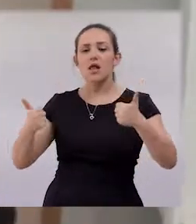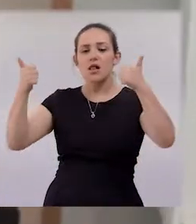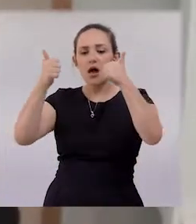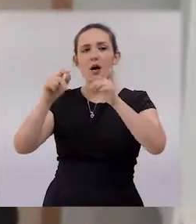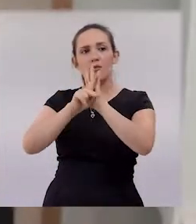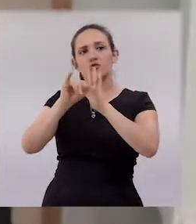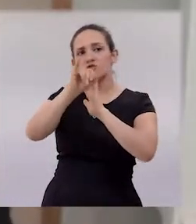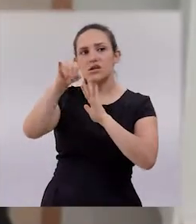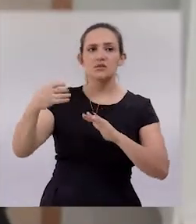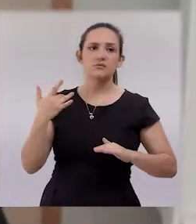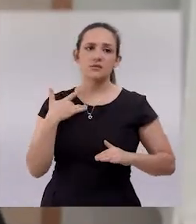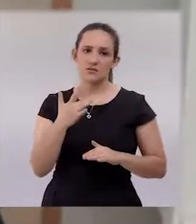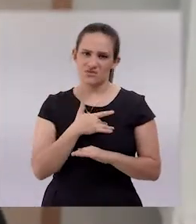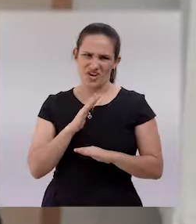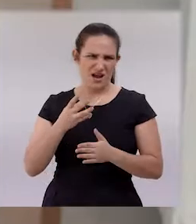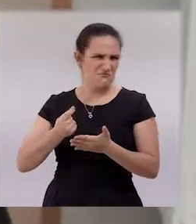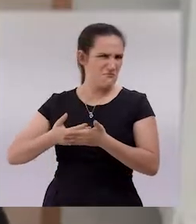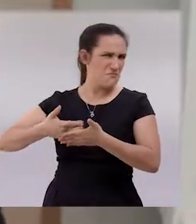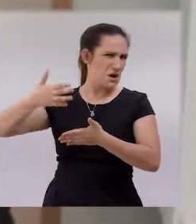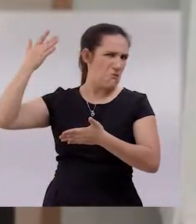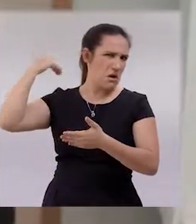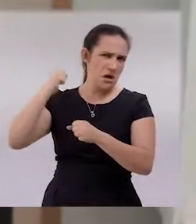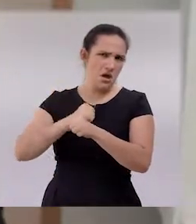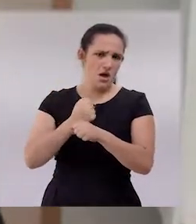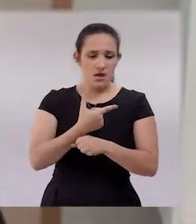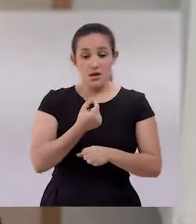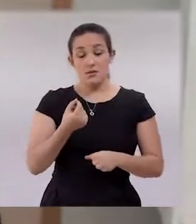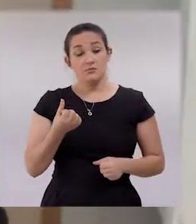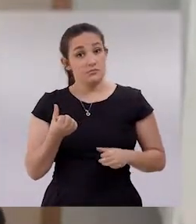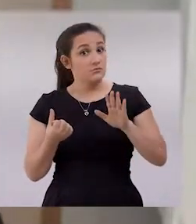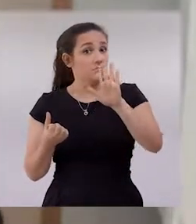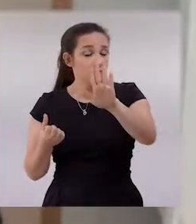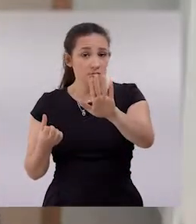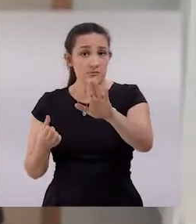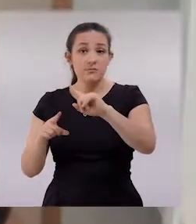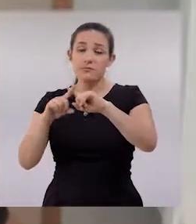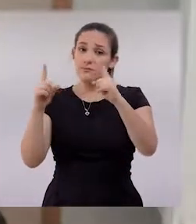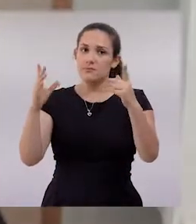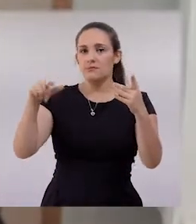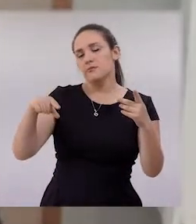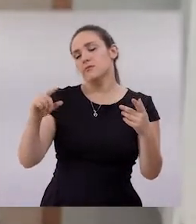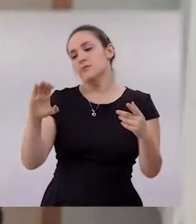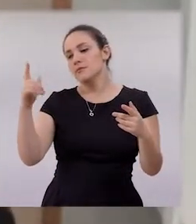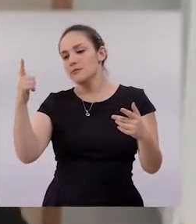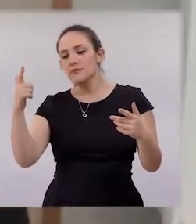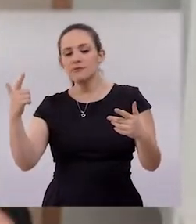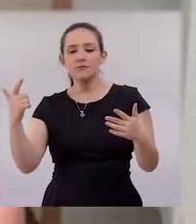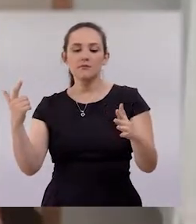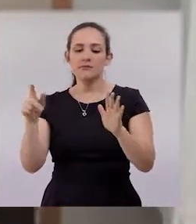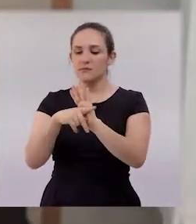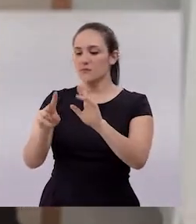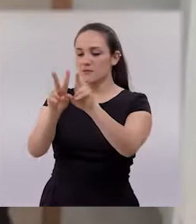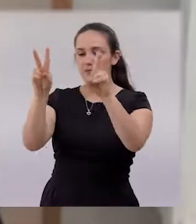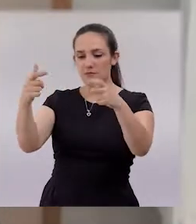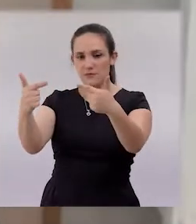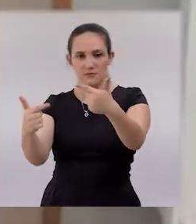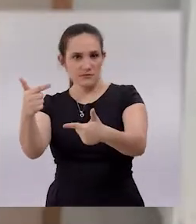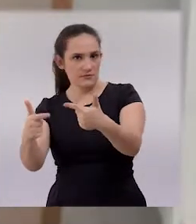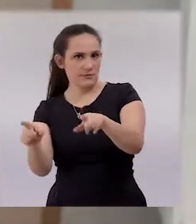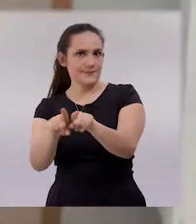programas de saúde da família em todo o país, desde essa época. Só que, óbvio, por questões políticas